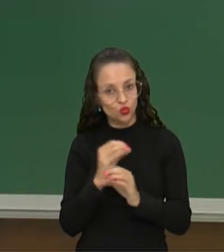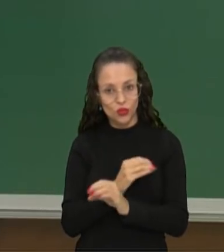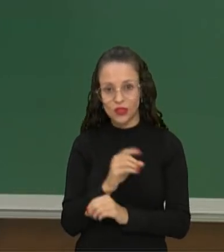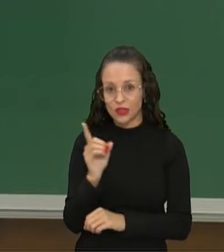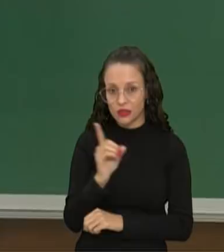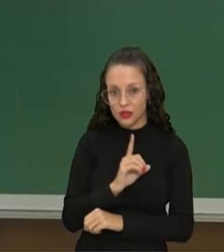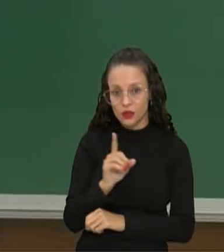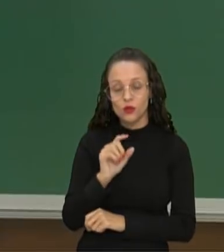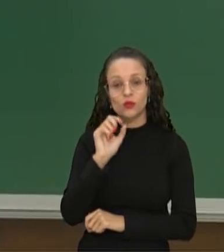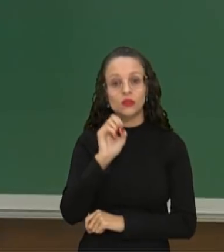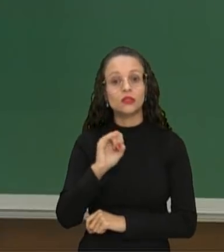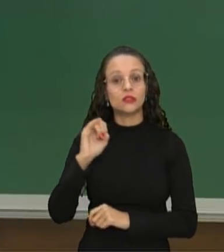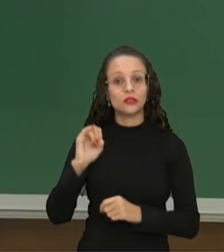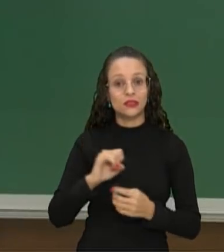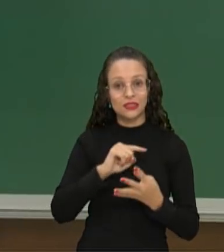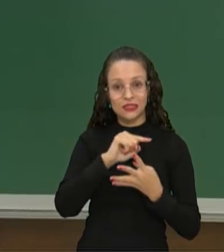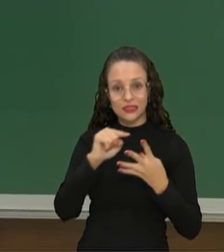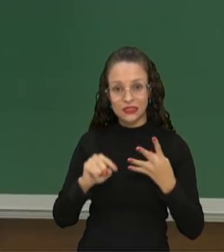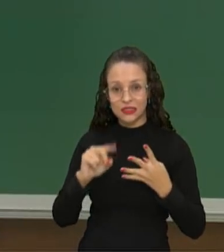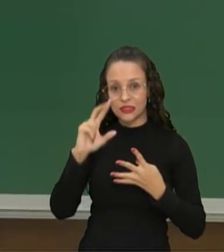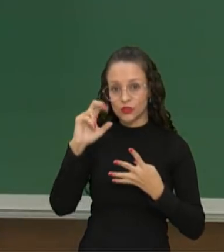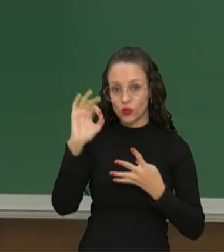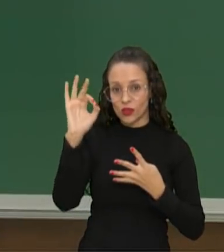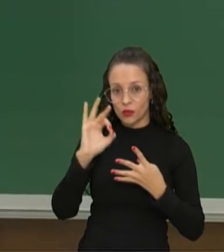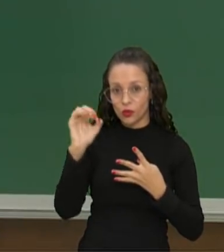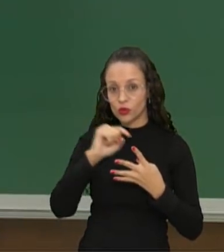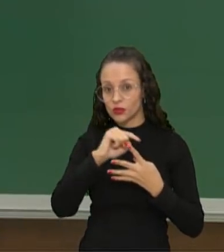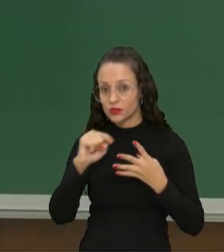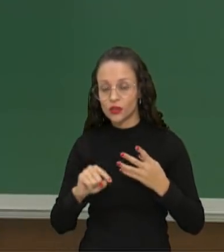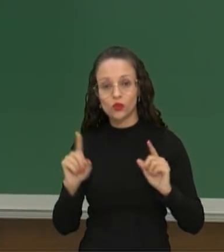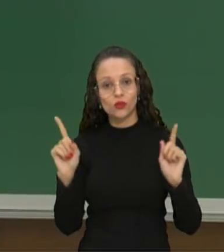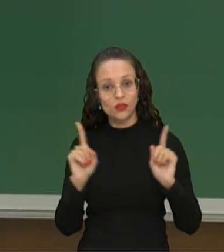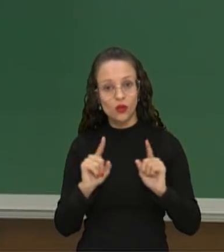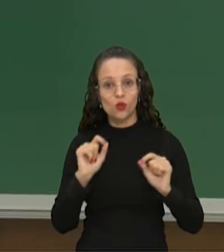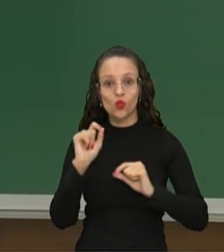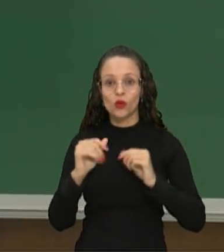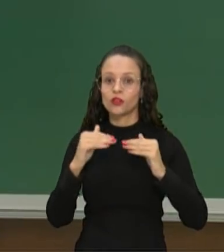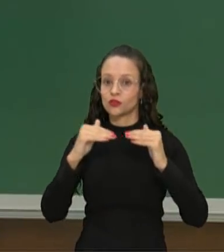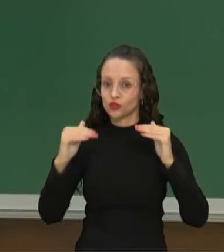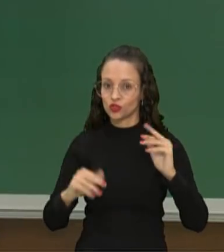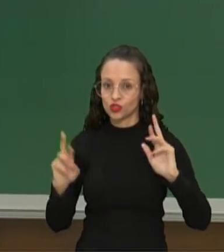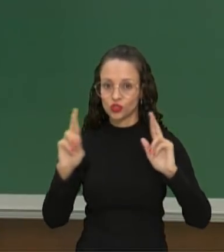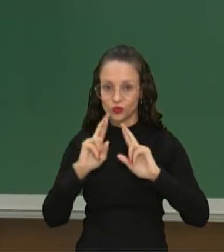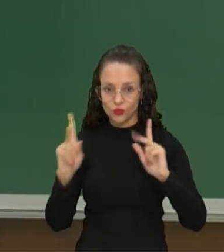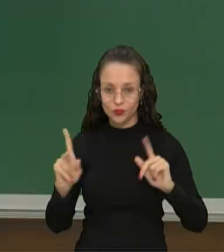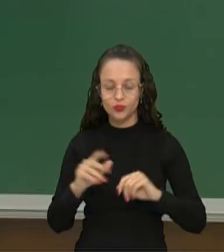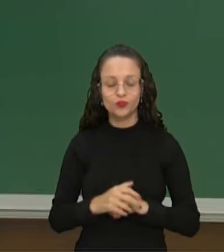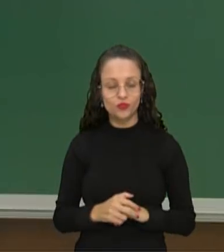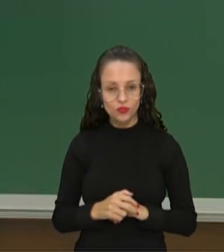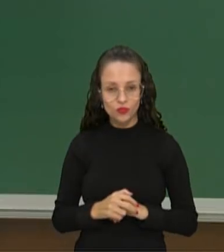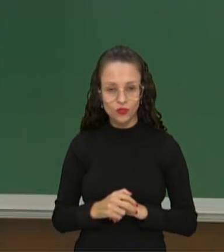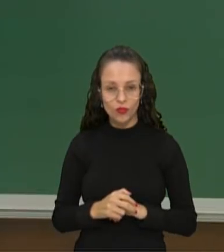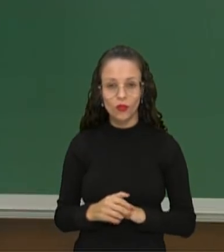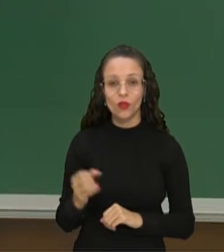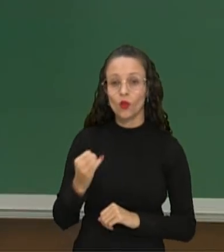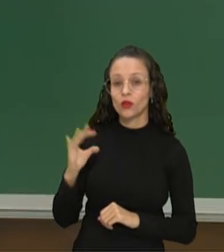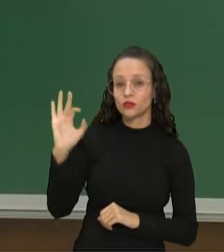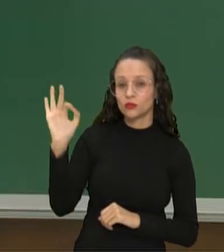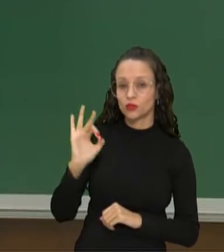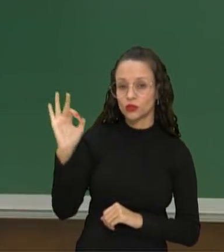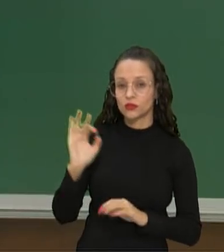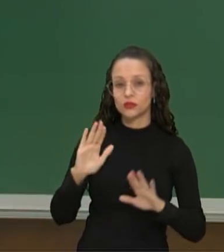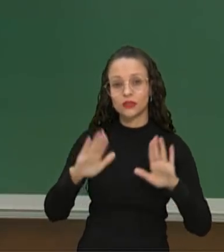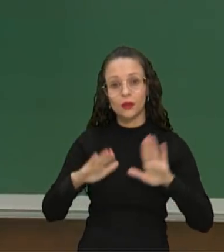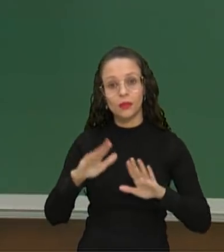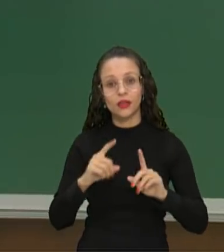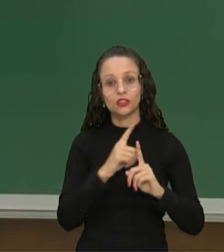Agora, ao invés de ter 50% de chance de formar cada gameta, essa proporção vai ser diferente. E essa proporção vai depender da